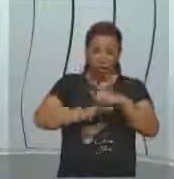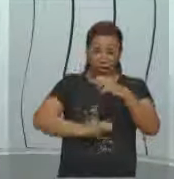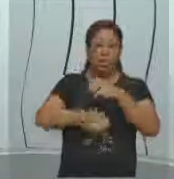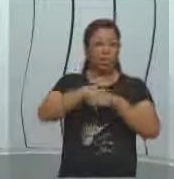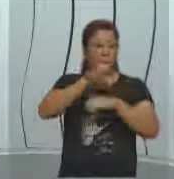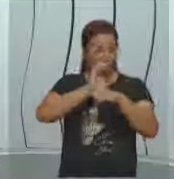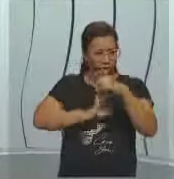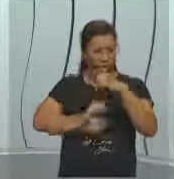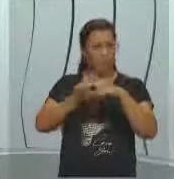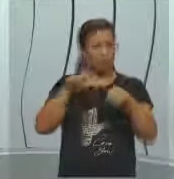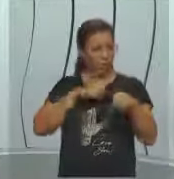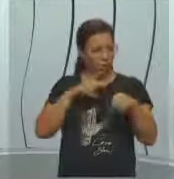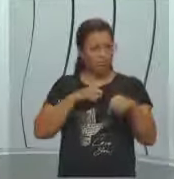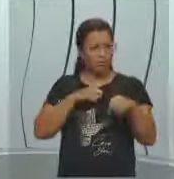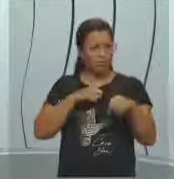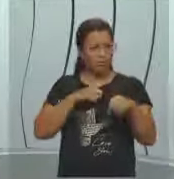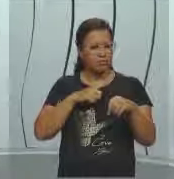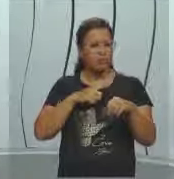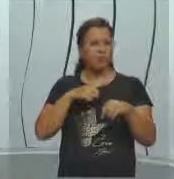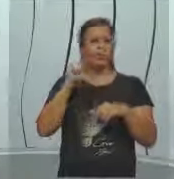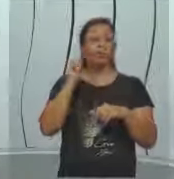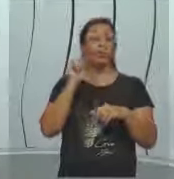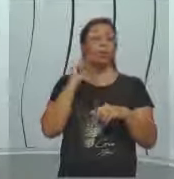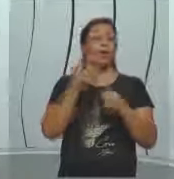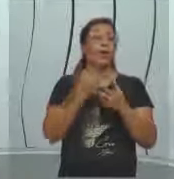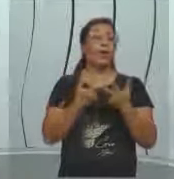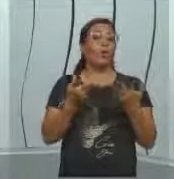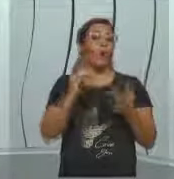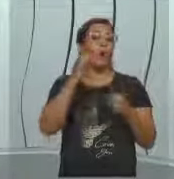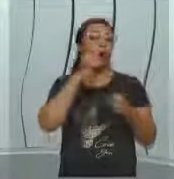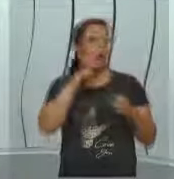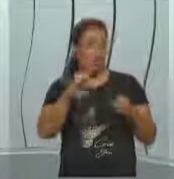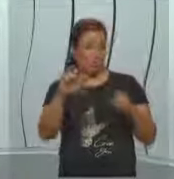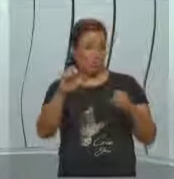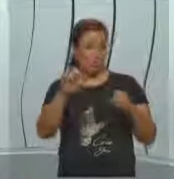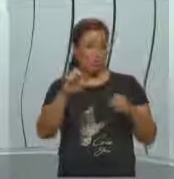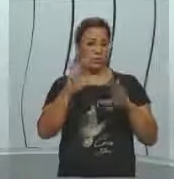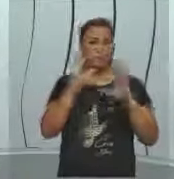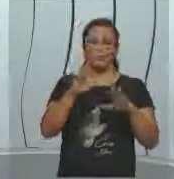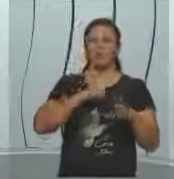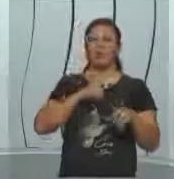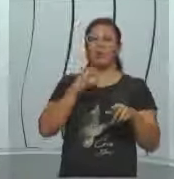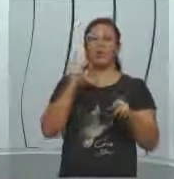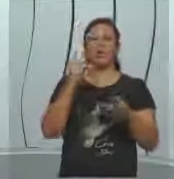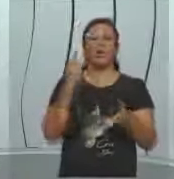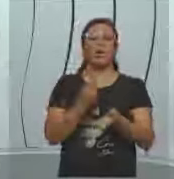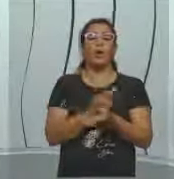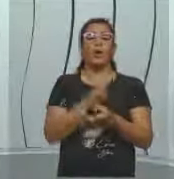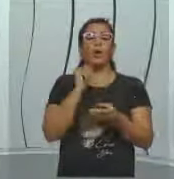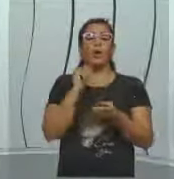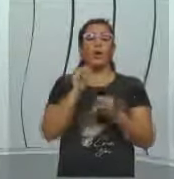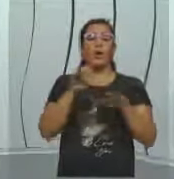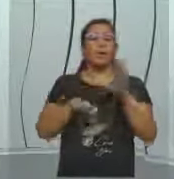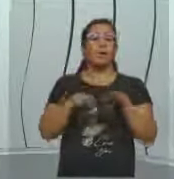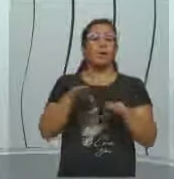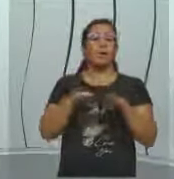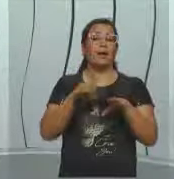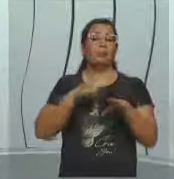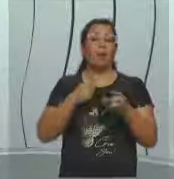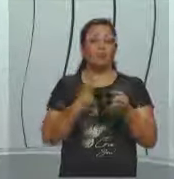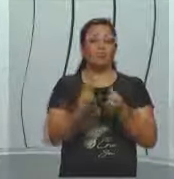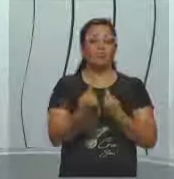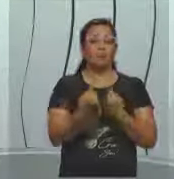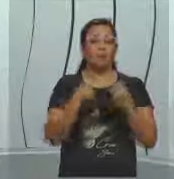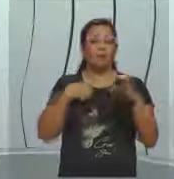movimento. Porém, esse movimento acontece de modo aleatório. Então é necessário que exista alguma